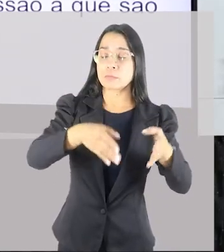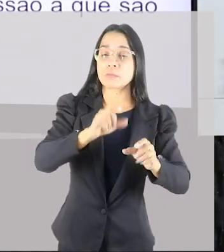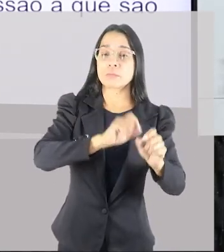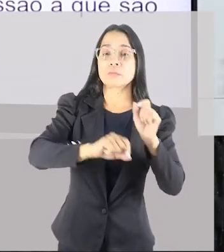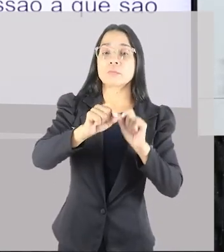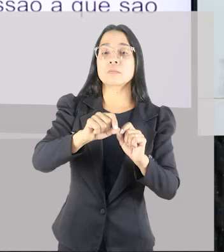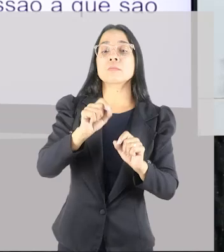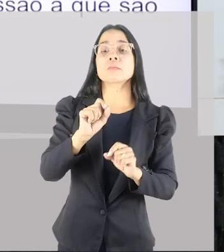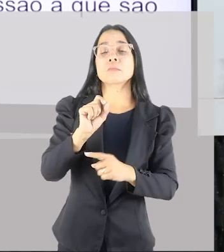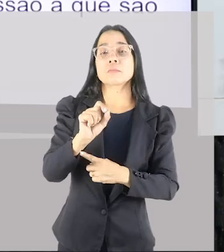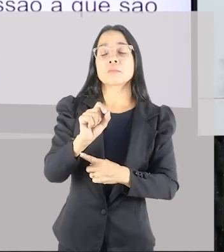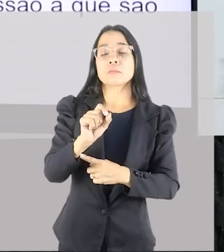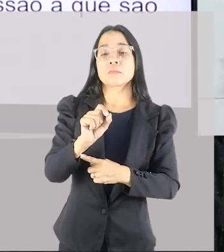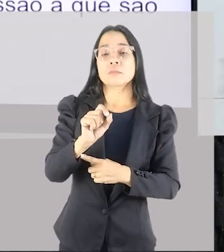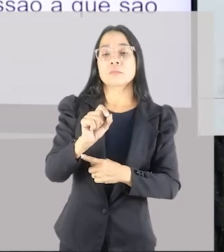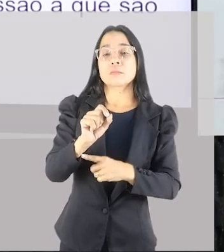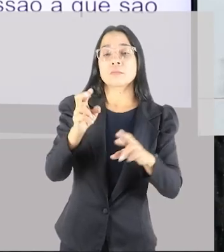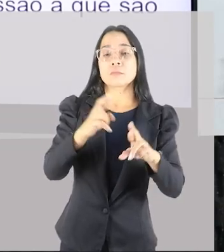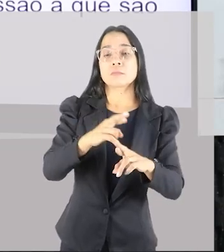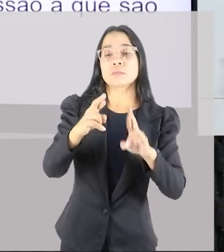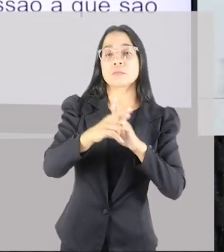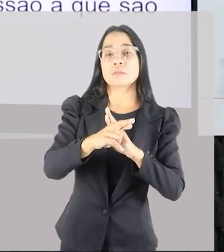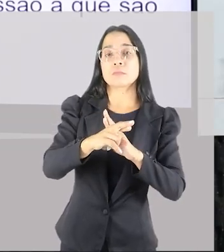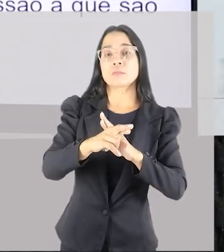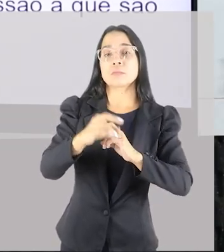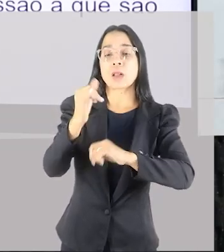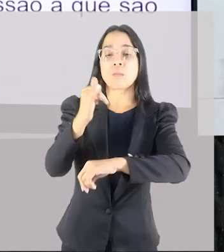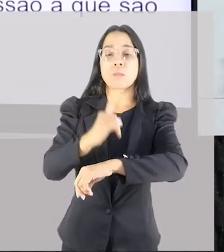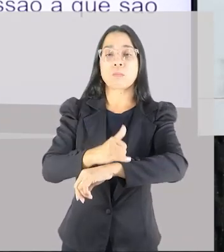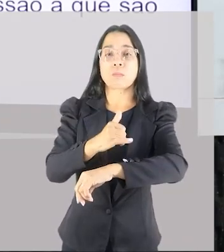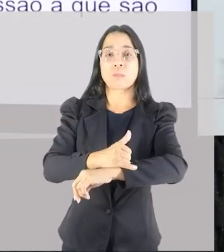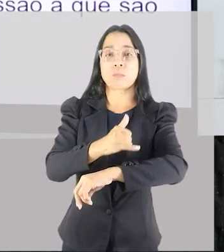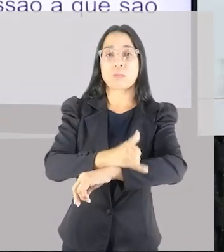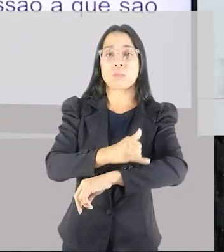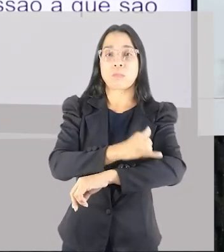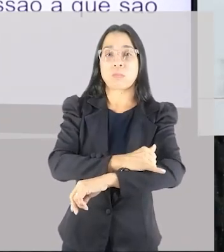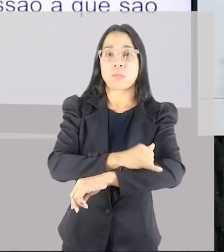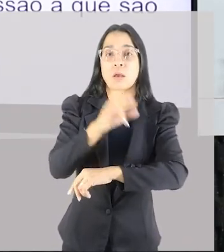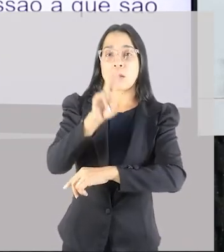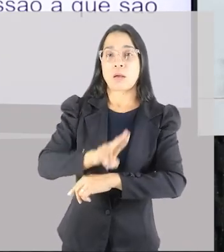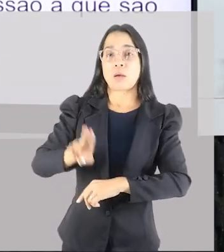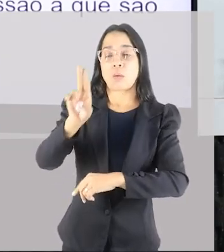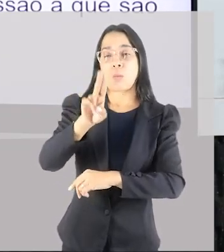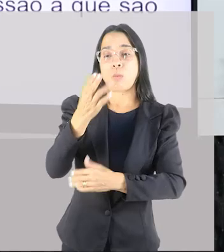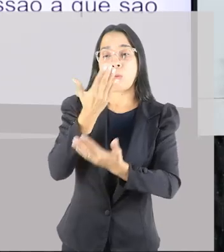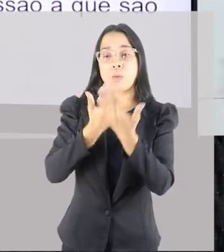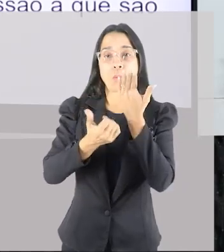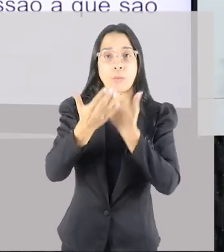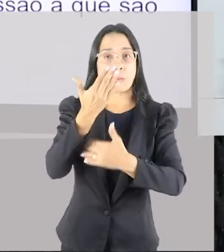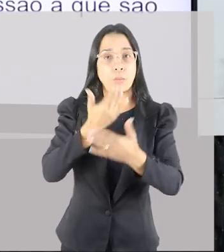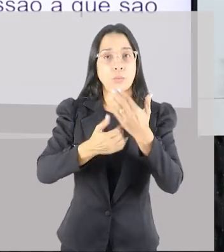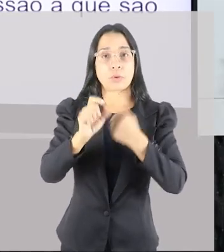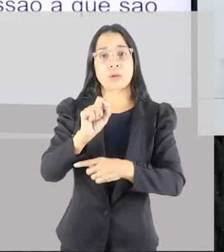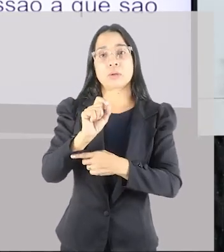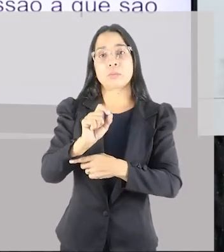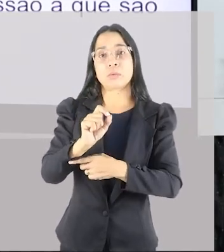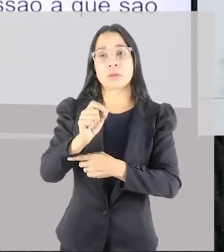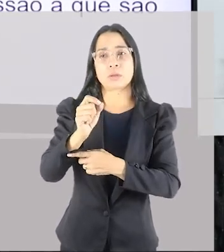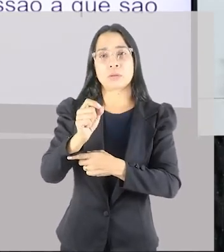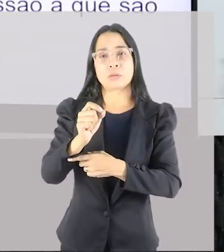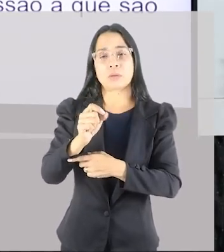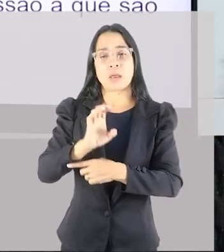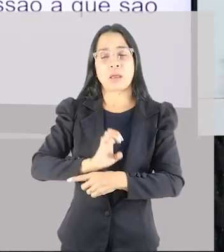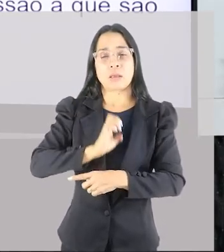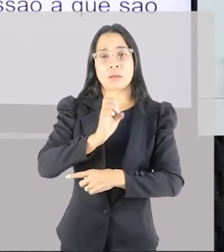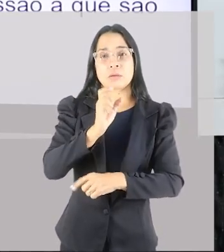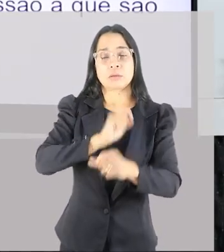aqui que nós temos relacionado ao excesso de peso ao consumo de alimentos end demasia